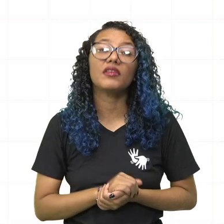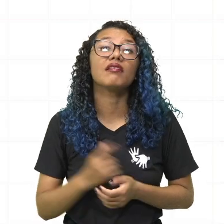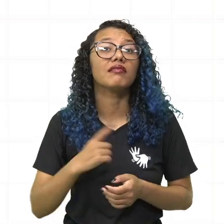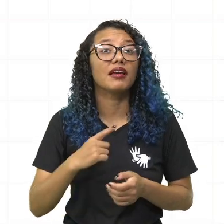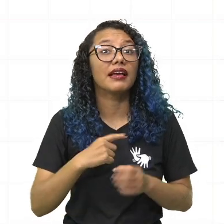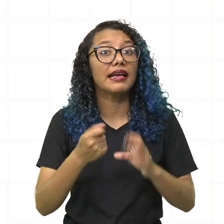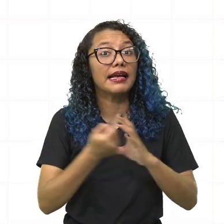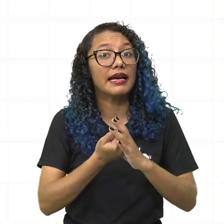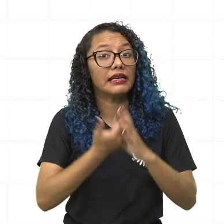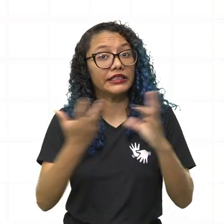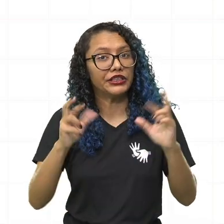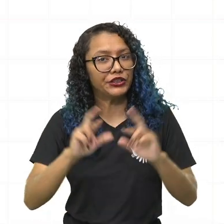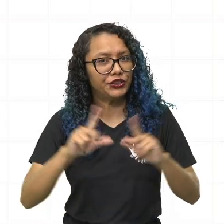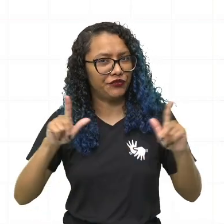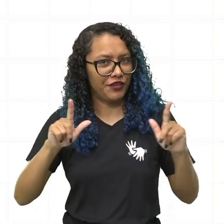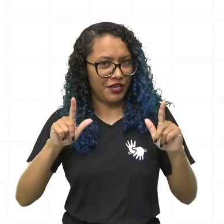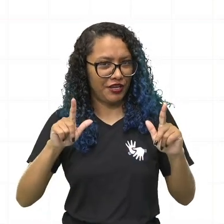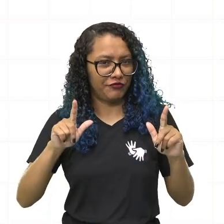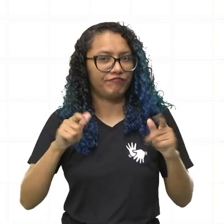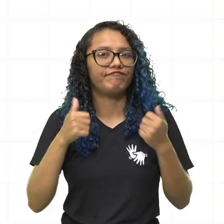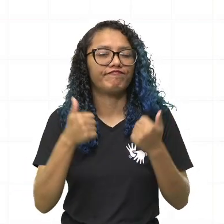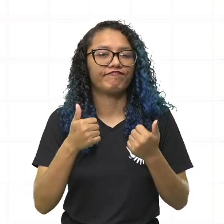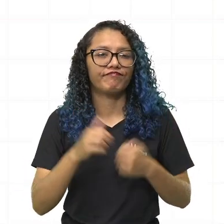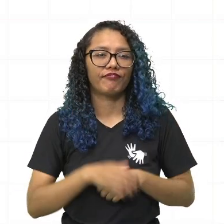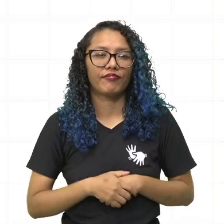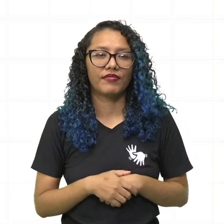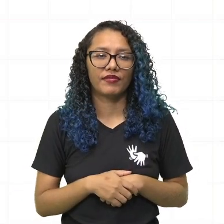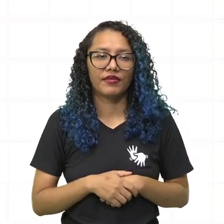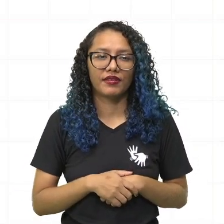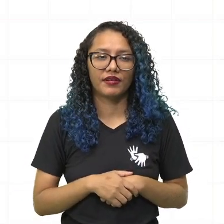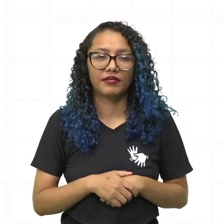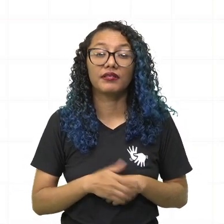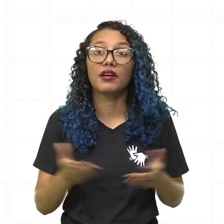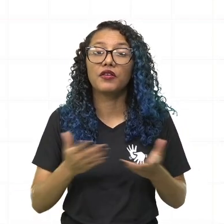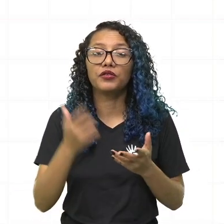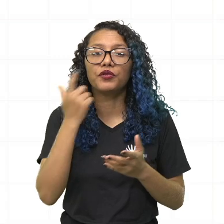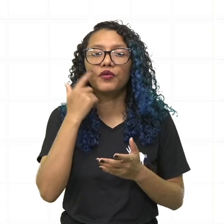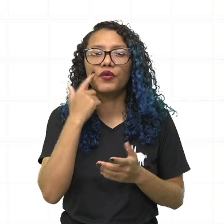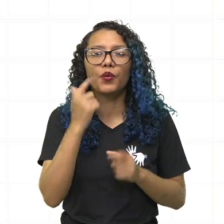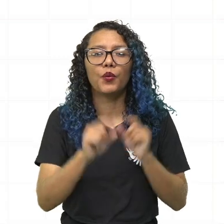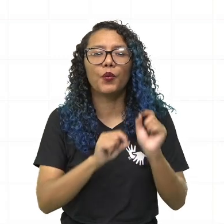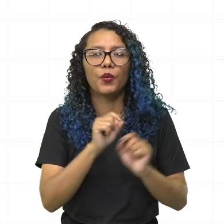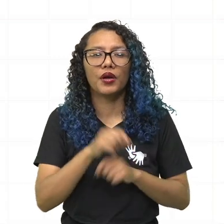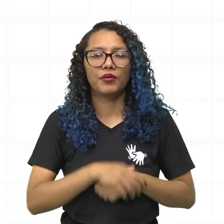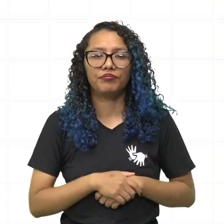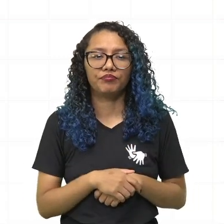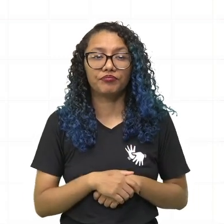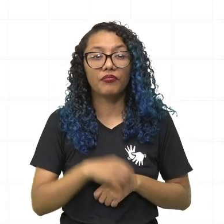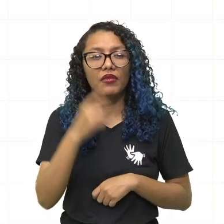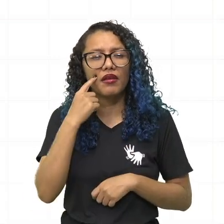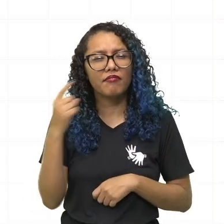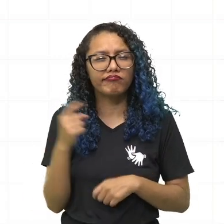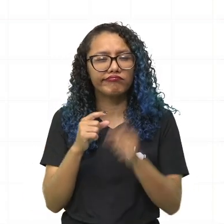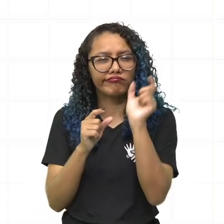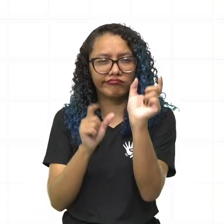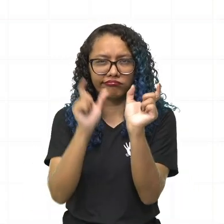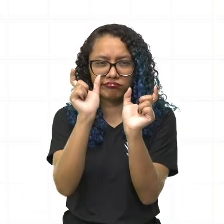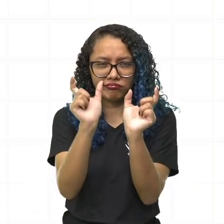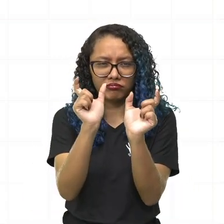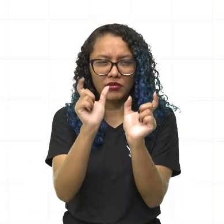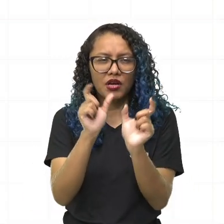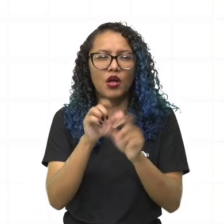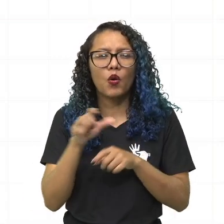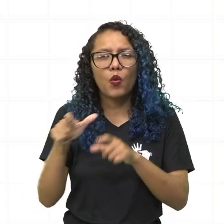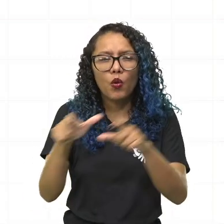característica, beleza, pessoal? A gente vai continuar na próxima tela agora verificando que o termo domínios morfoclimáticos ele foi